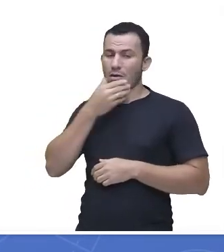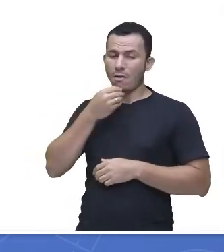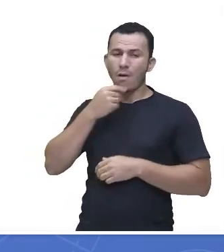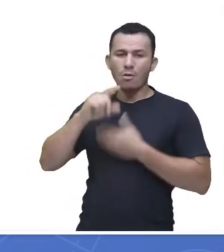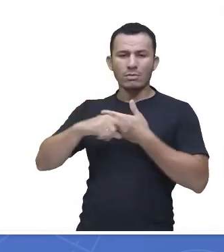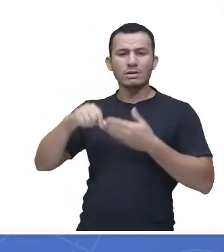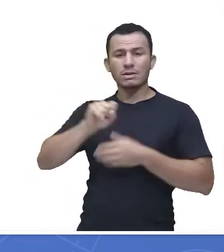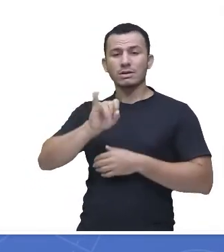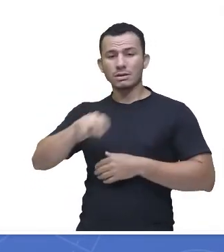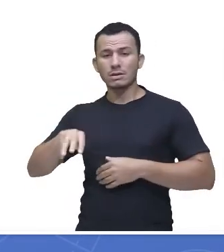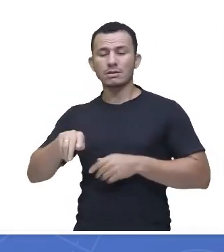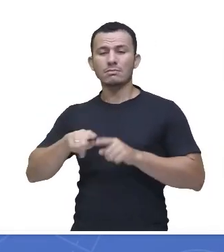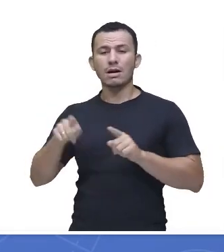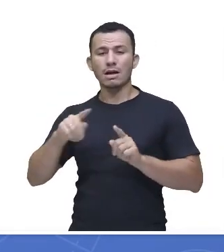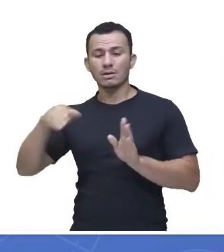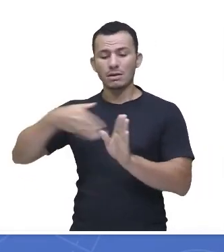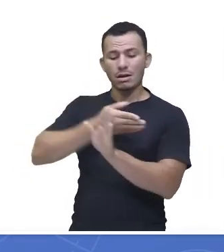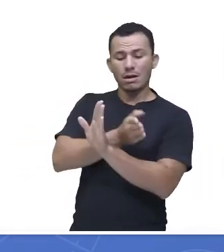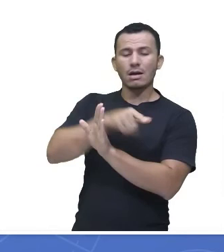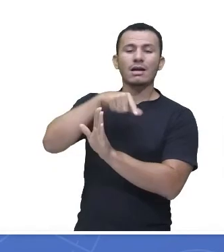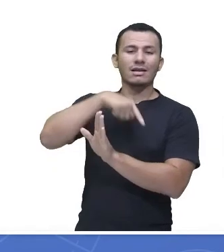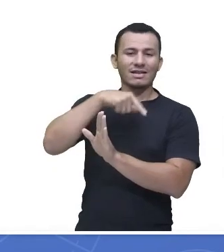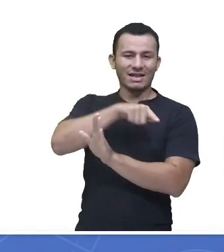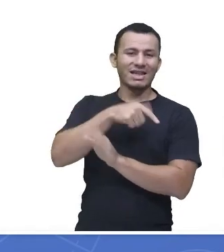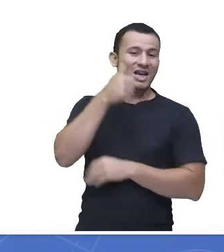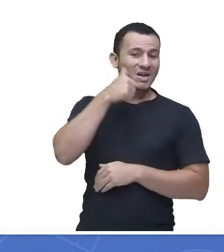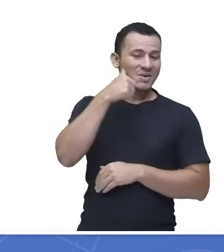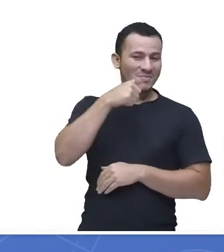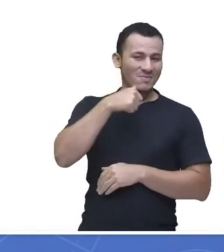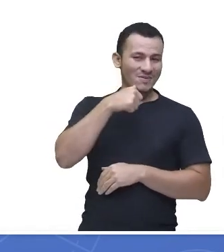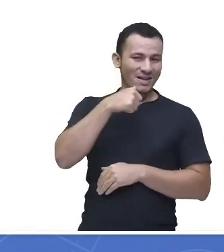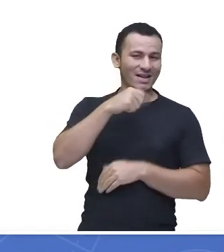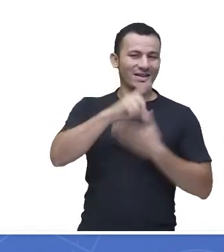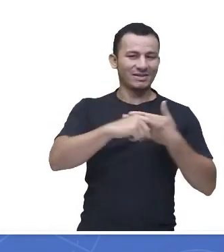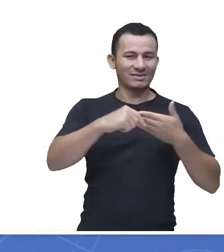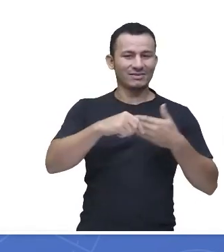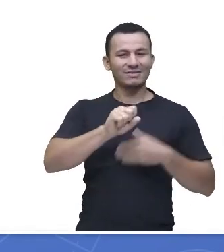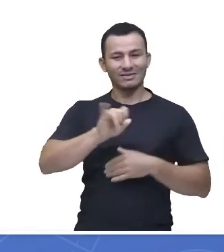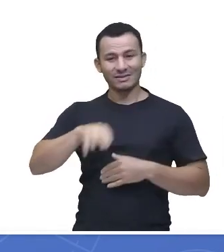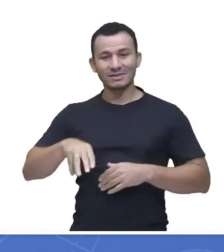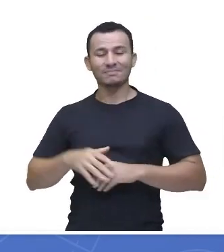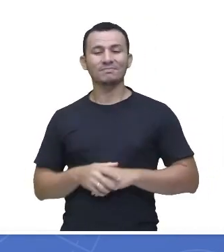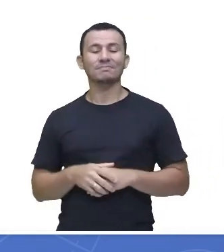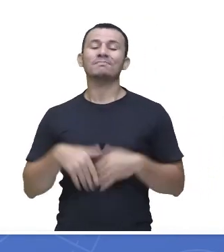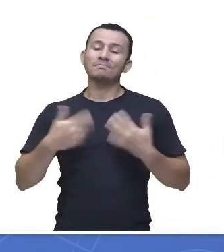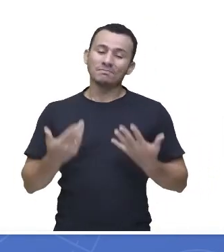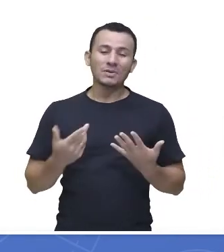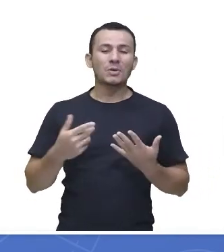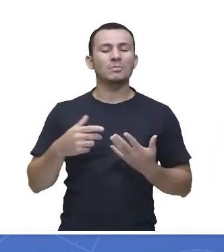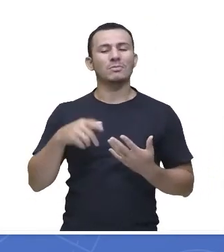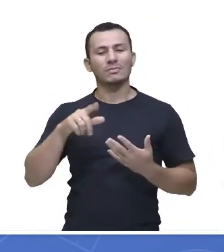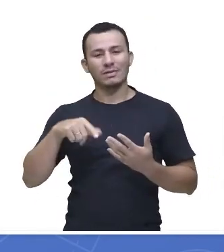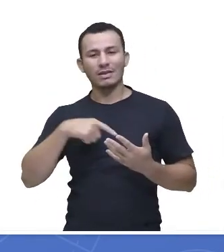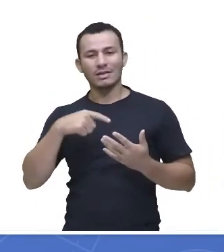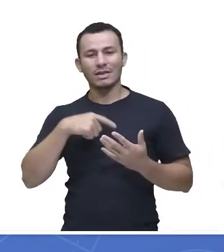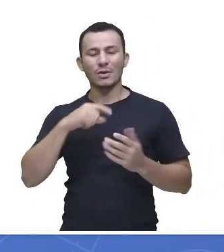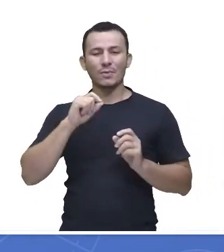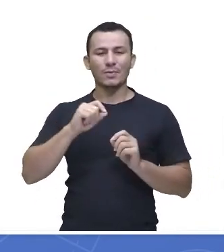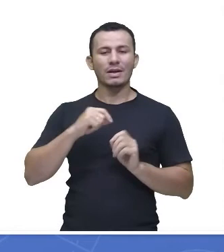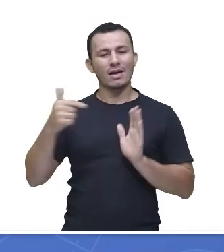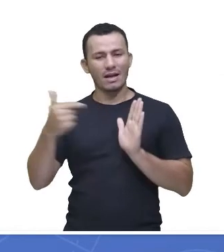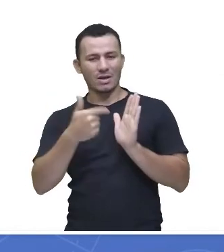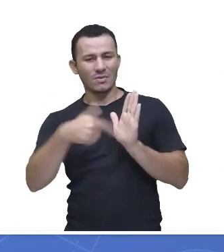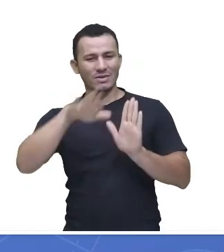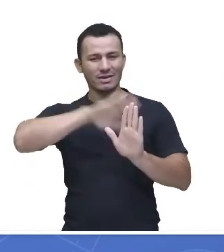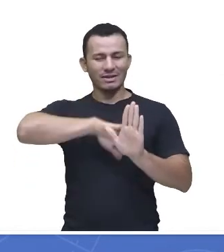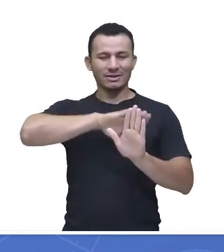autor, mas por trás disso tem a voz feminina, a voz da mulher. Então, é aí, né, que vai ter a ironia,